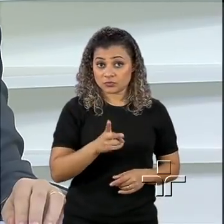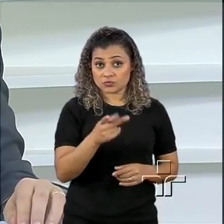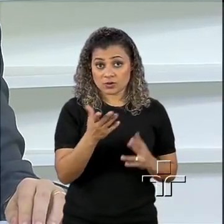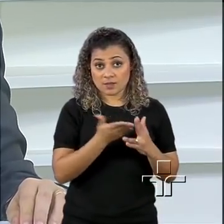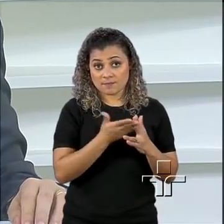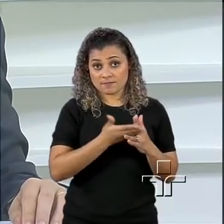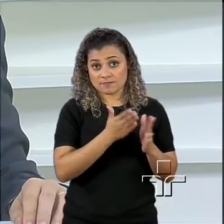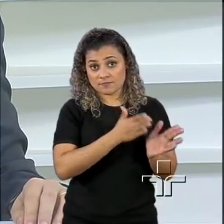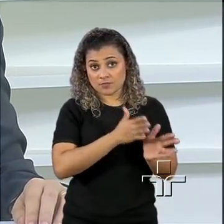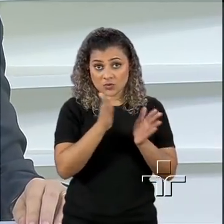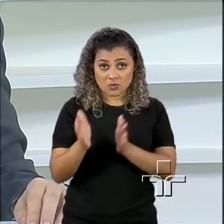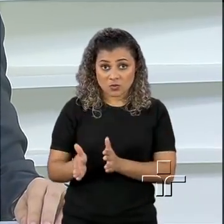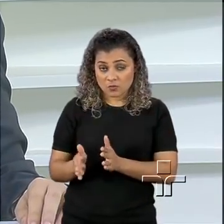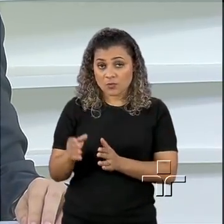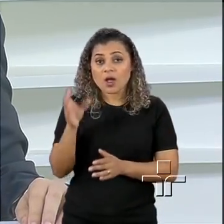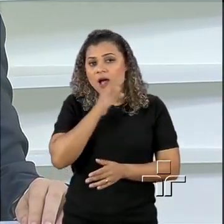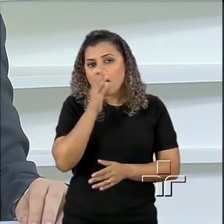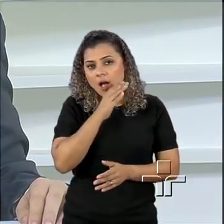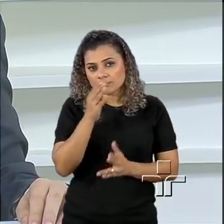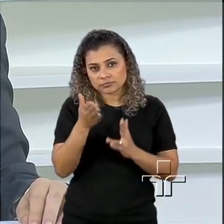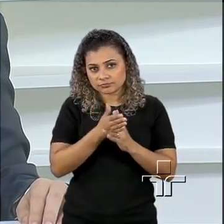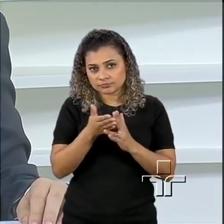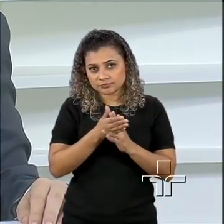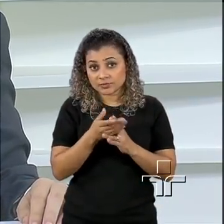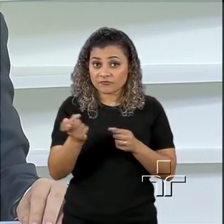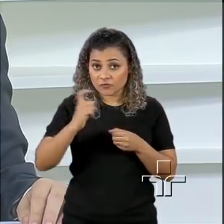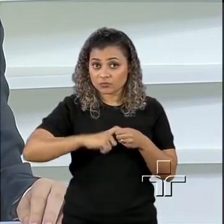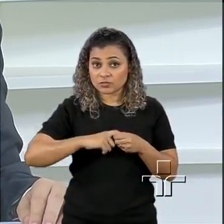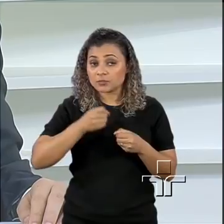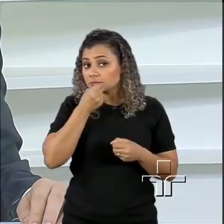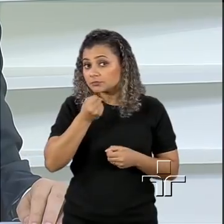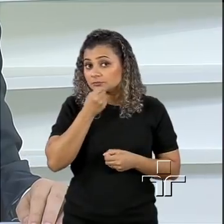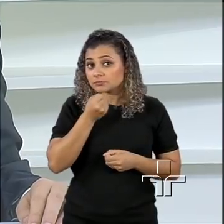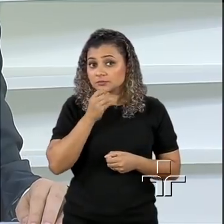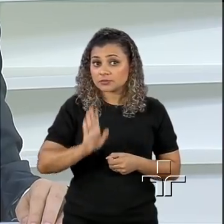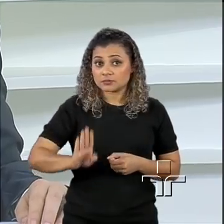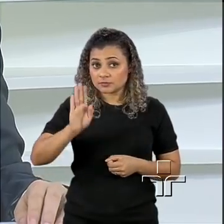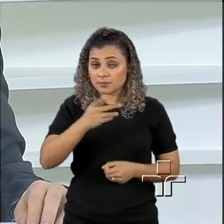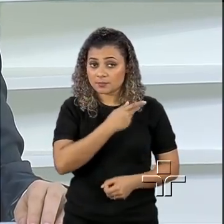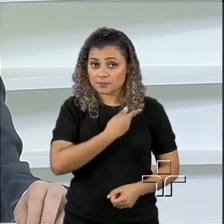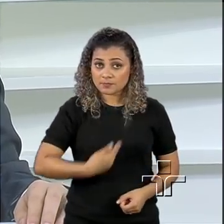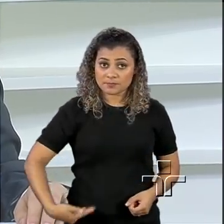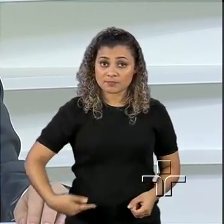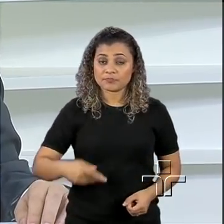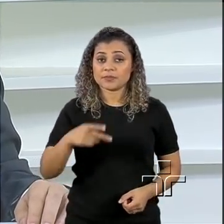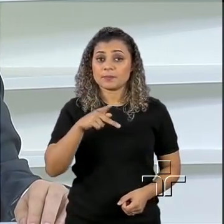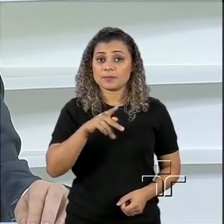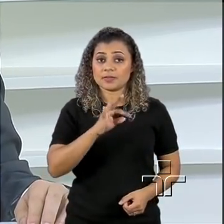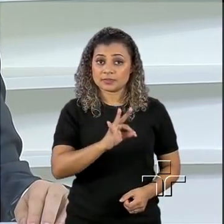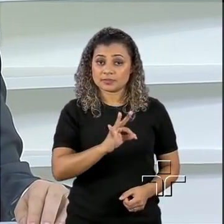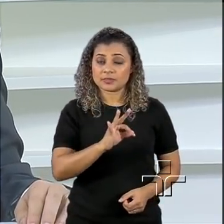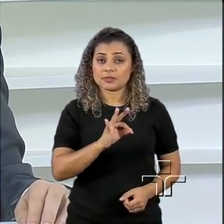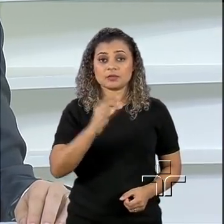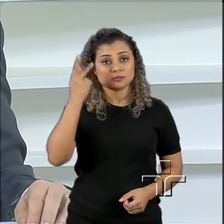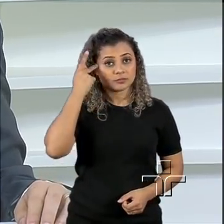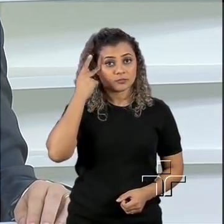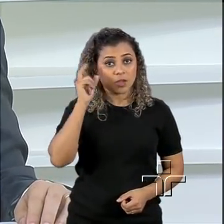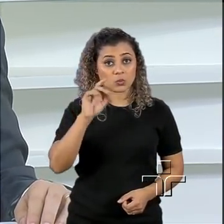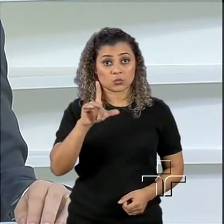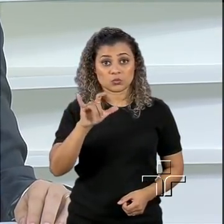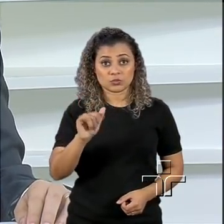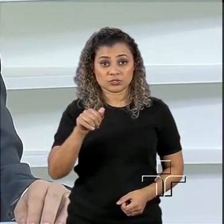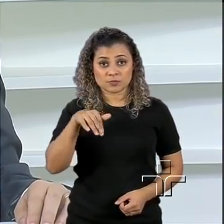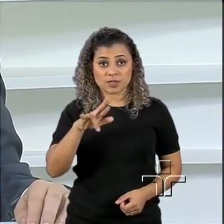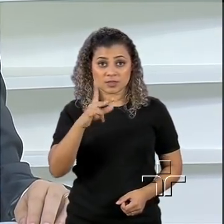próximo bloco, agora vamos para um rápido intervalo. Voltamos com o pré-candidato do PT ao governo de São Paulo, Luiz Marinho.